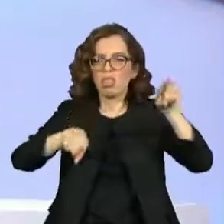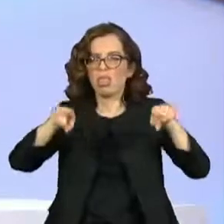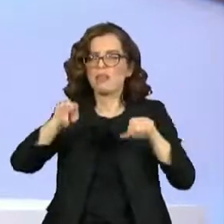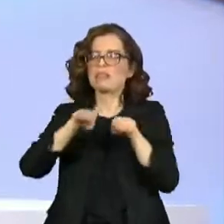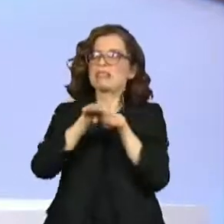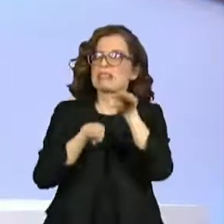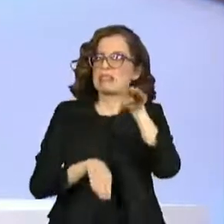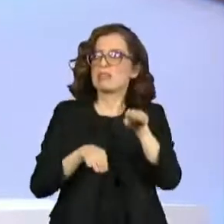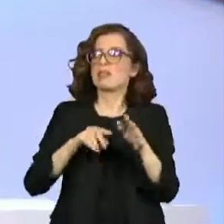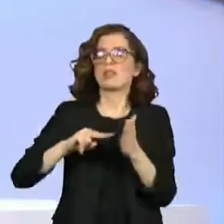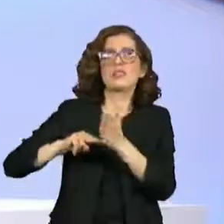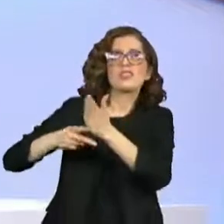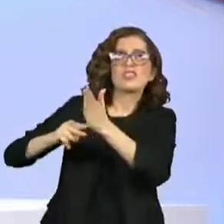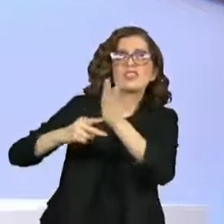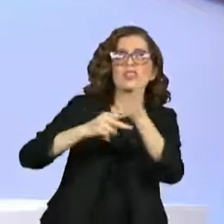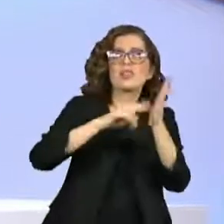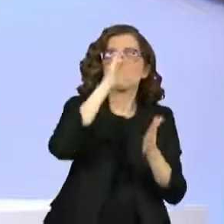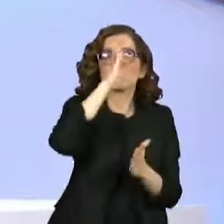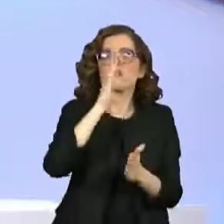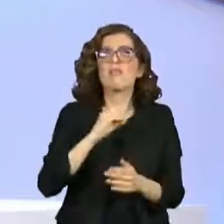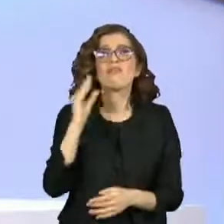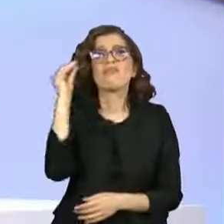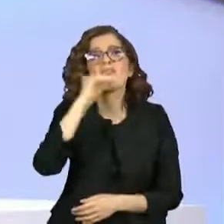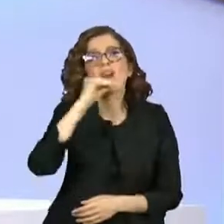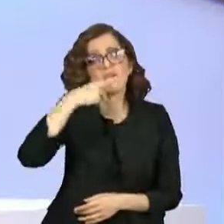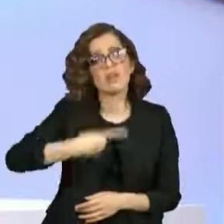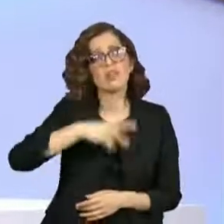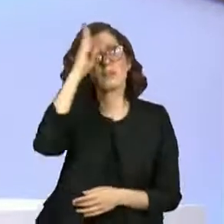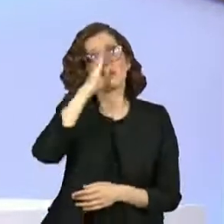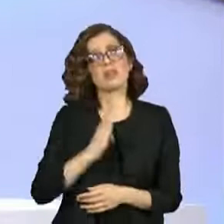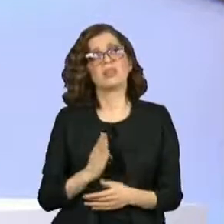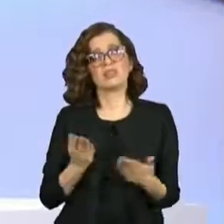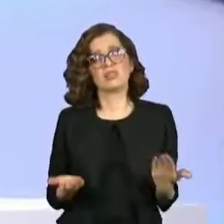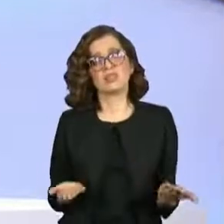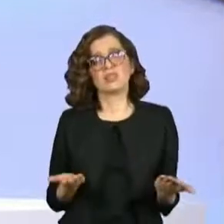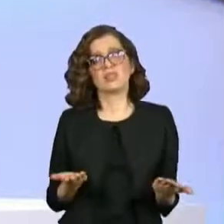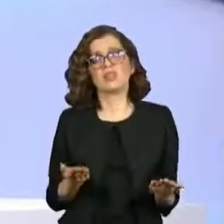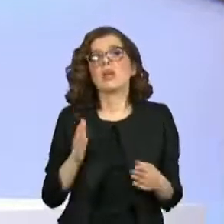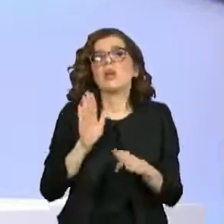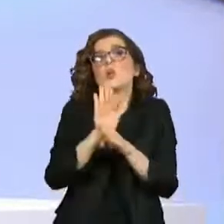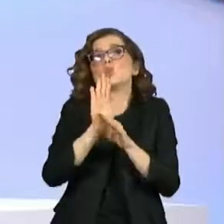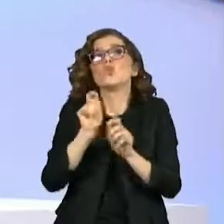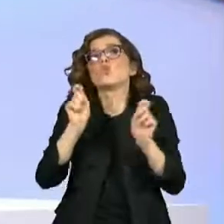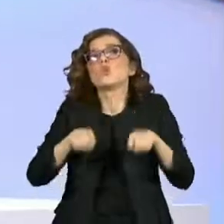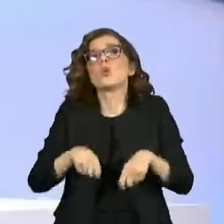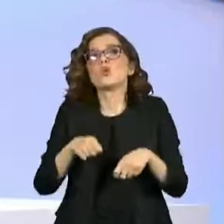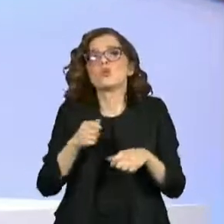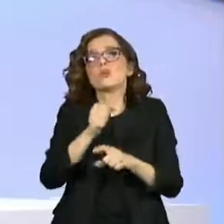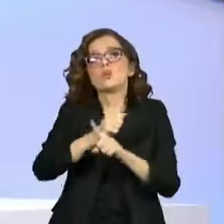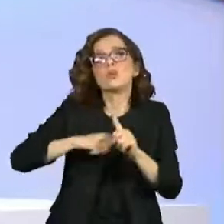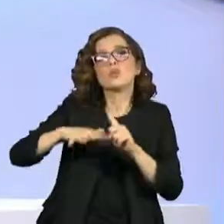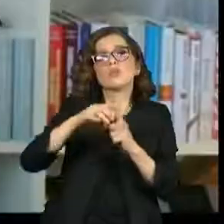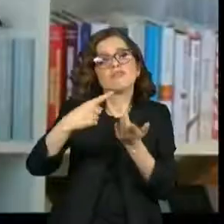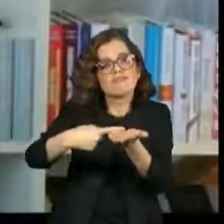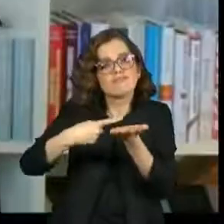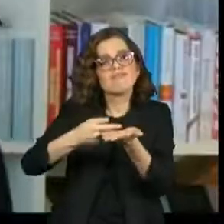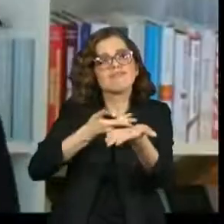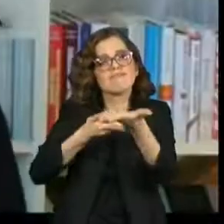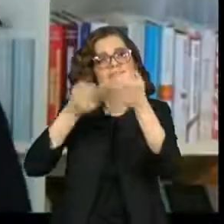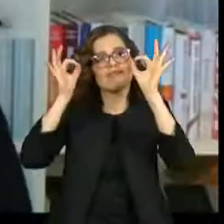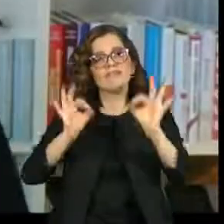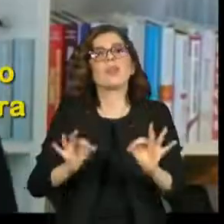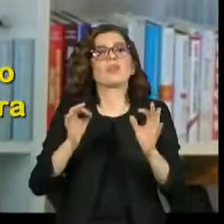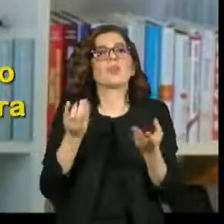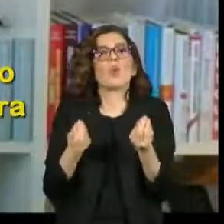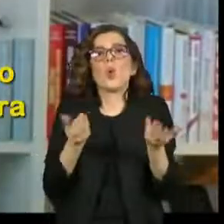a segunda pergunta, com os sindicatos mais fracos, quem vai dar o apoio social, político, para o novo contrato social? Então,